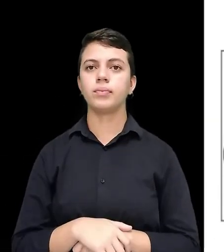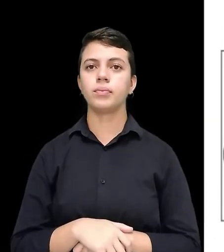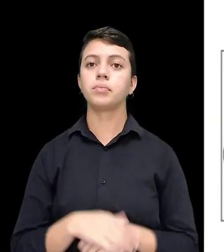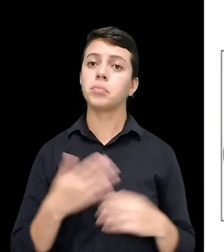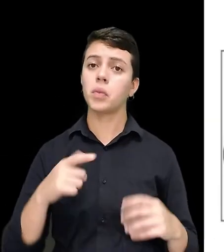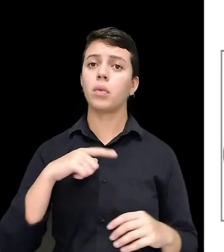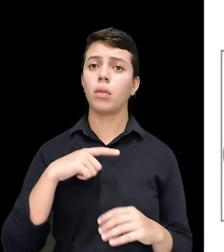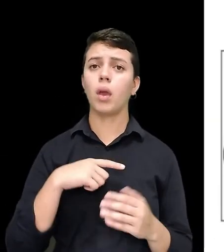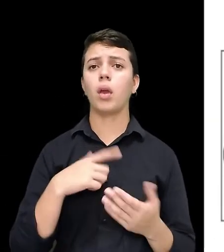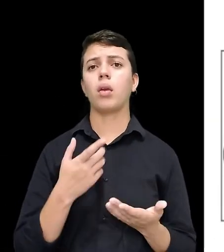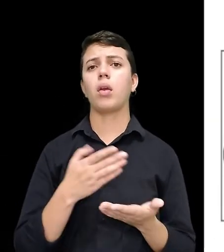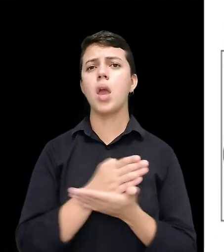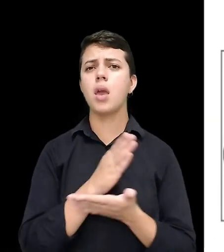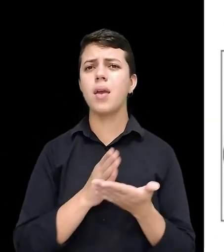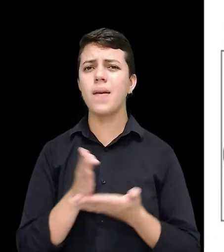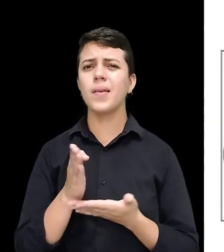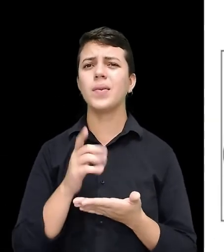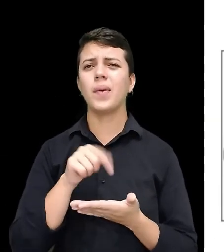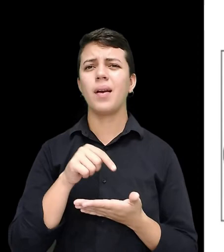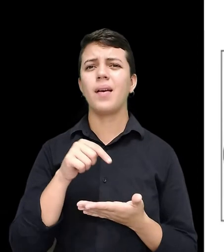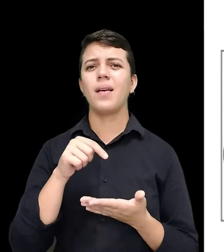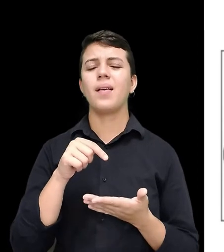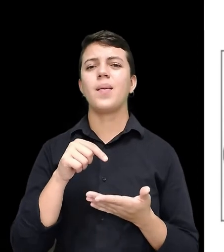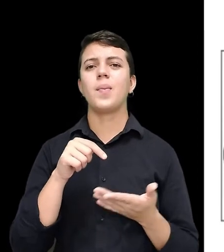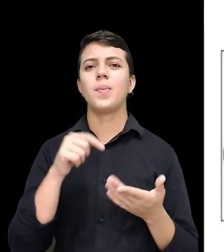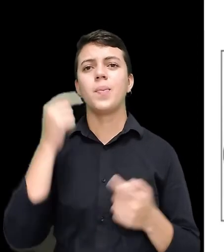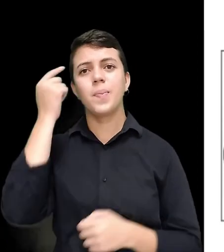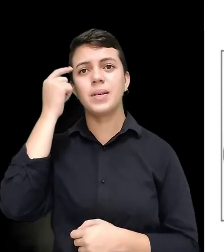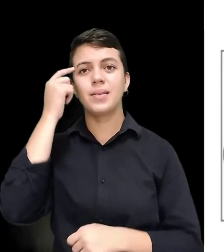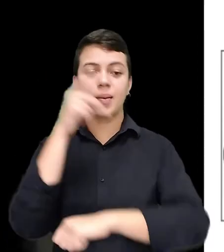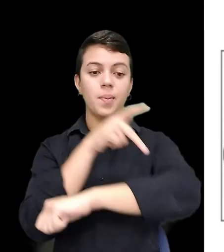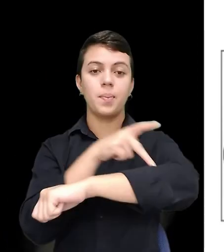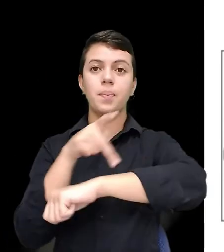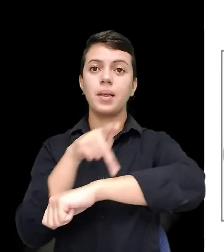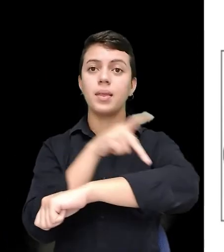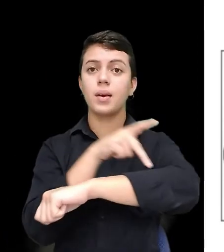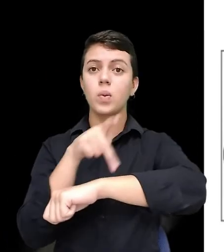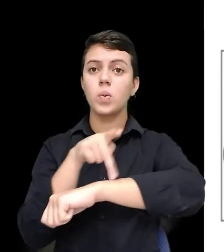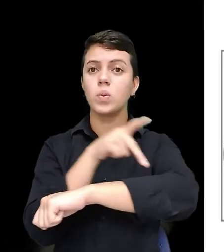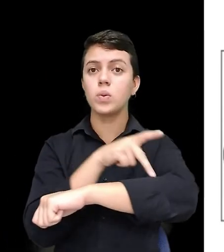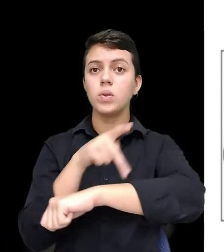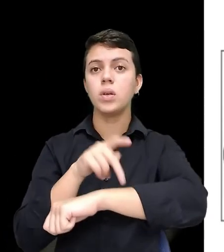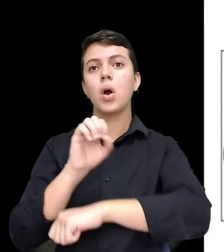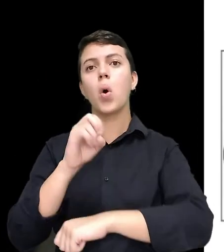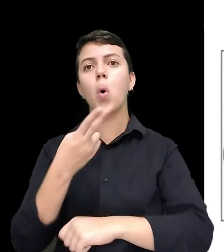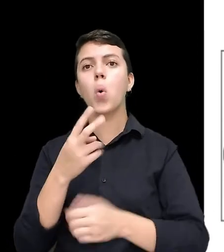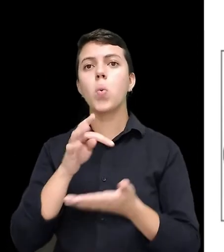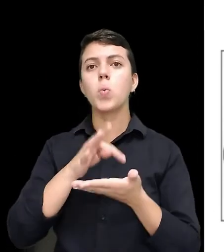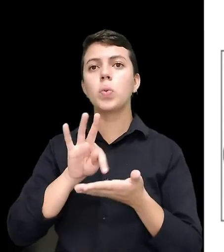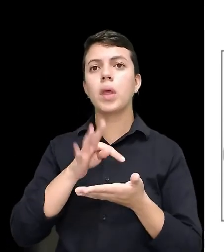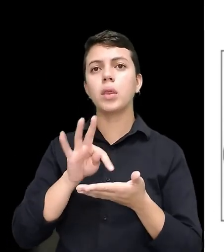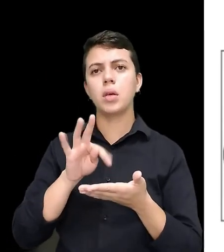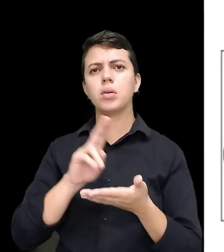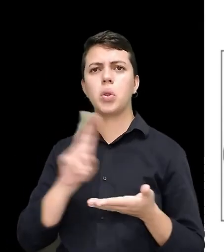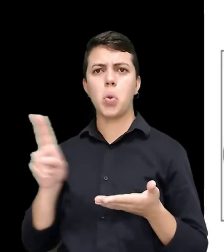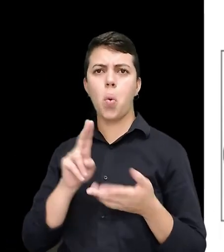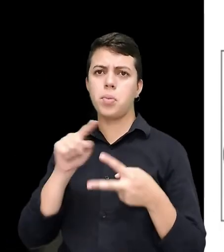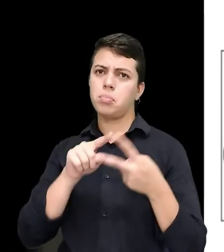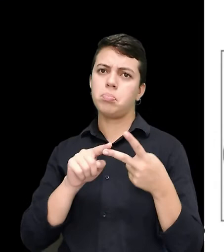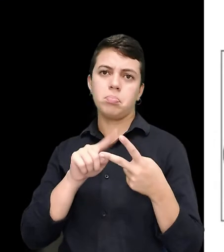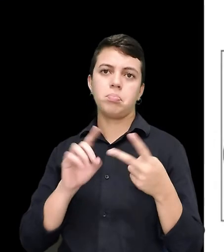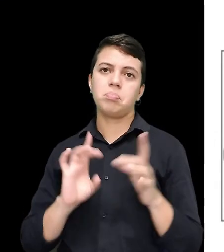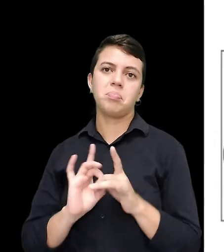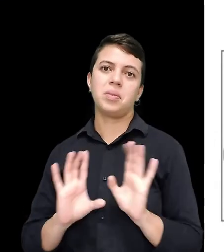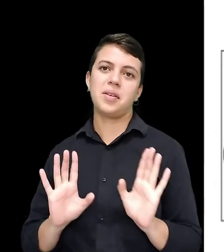essas ideias das pedagogias, ou pedagogias ou tendências, que pode se dar esse